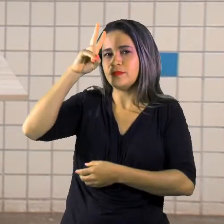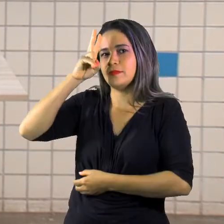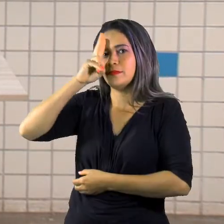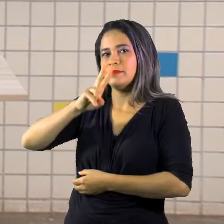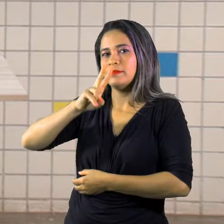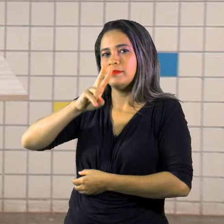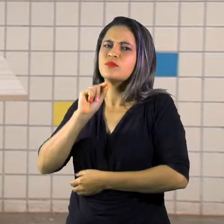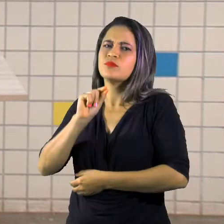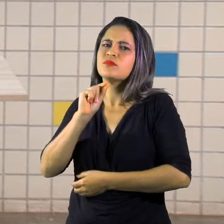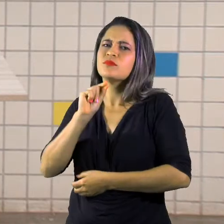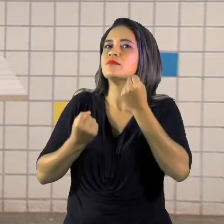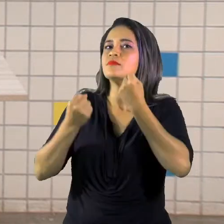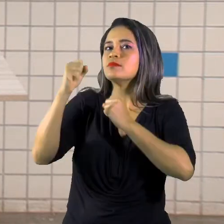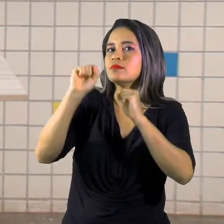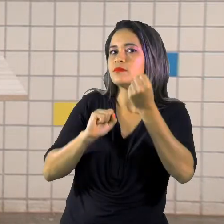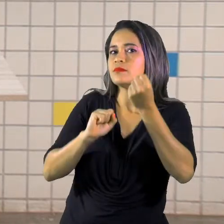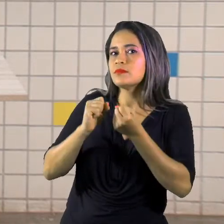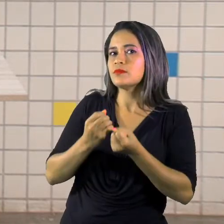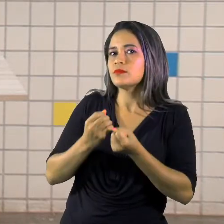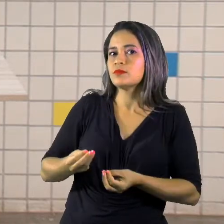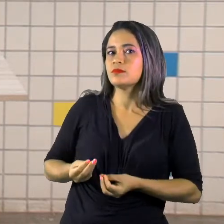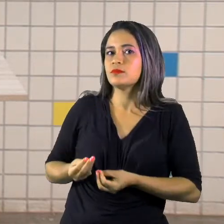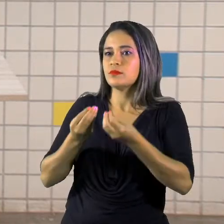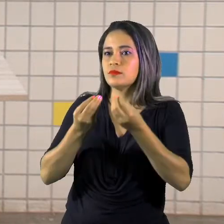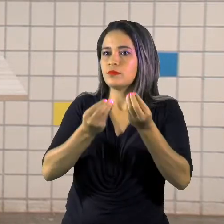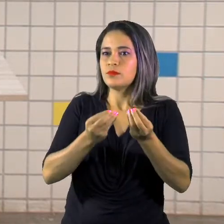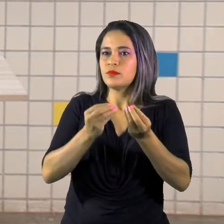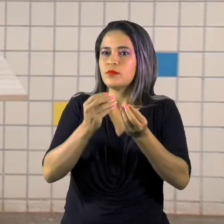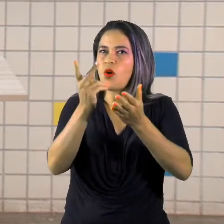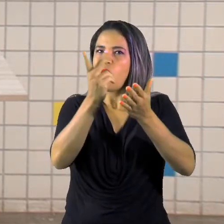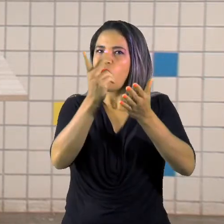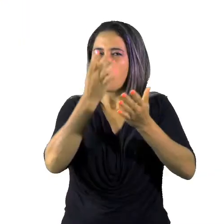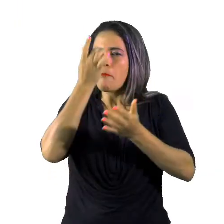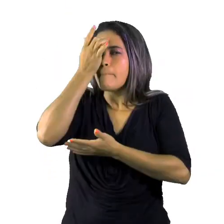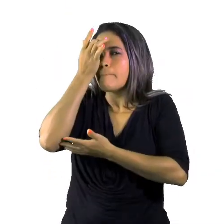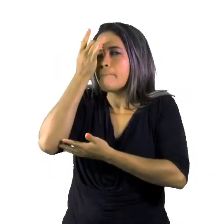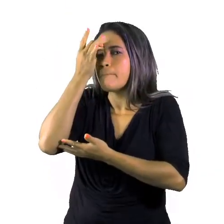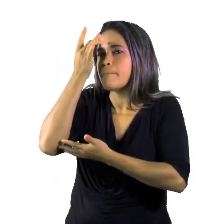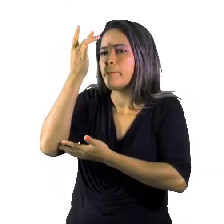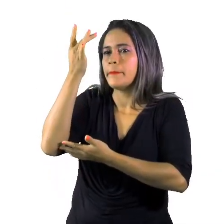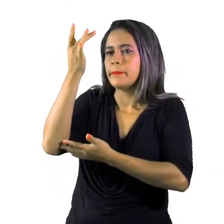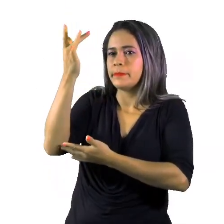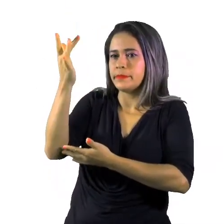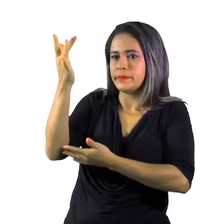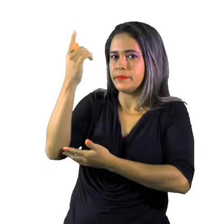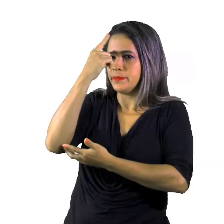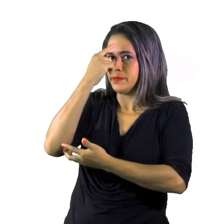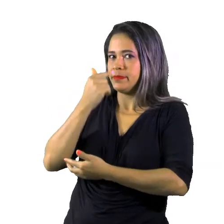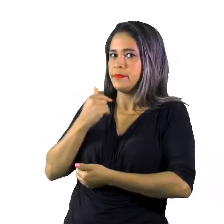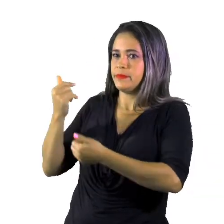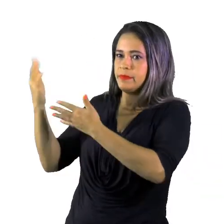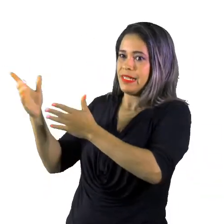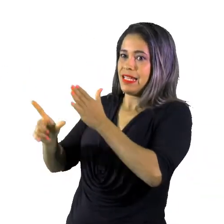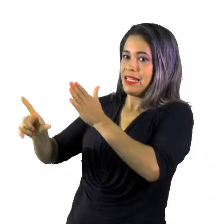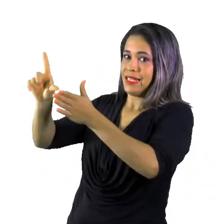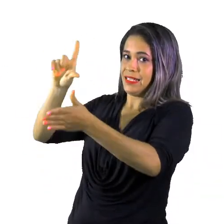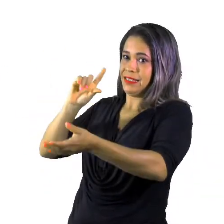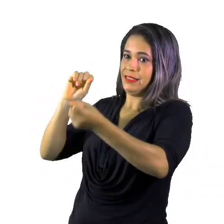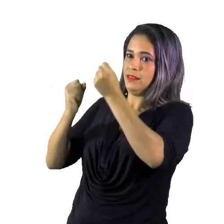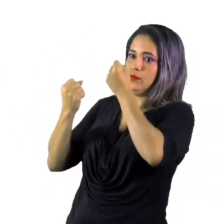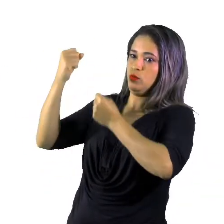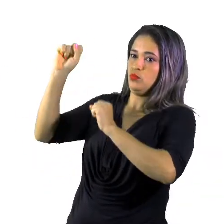é industrialização, eu trouxe para vocês um esqueminha bem fácil, que é para a gente lembrar que antes da industrialização e dos